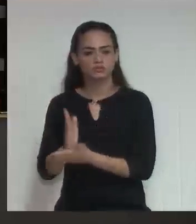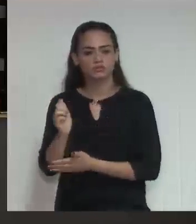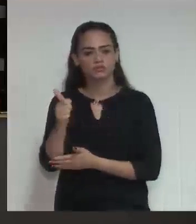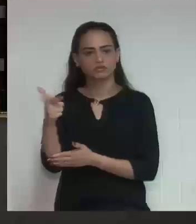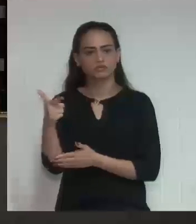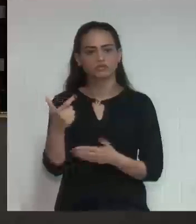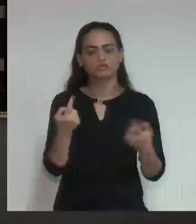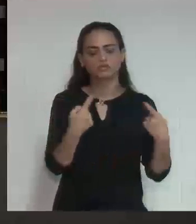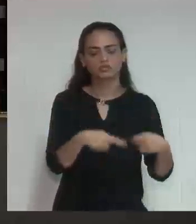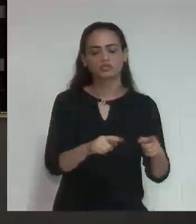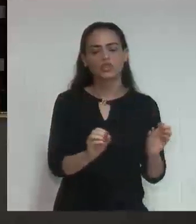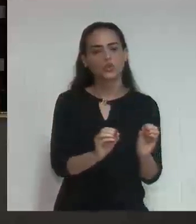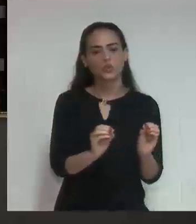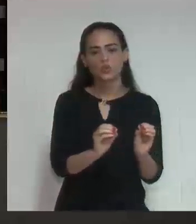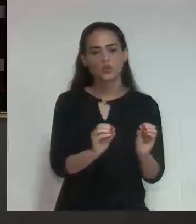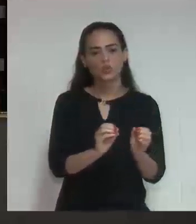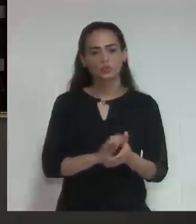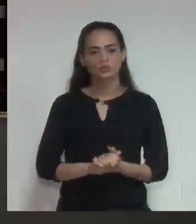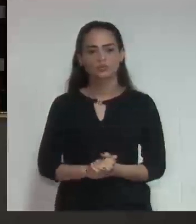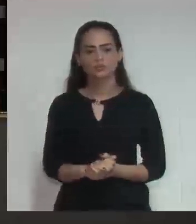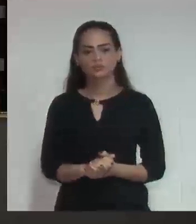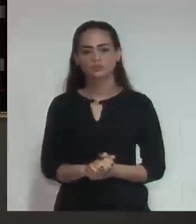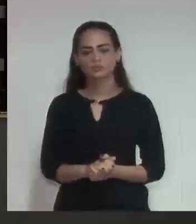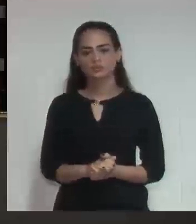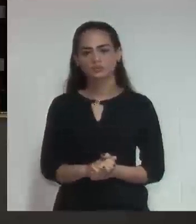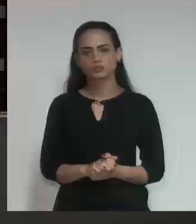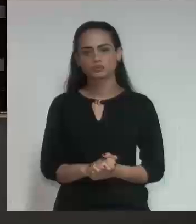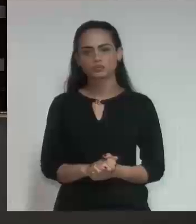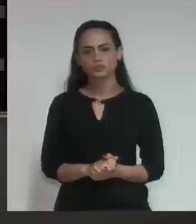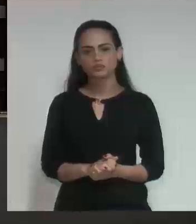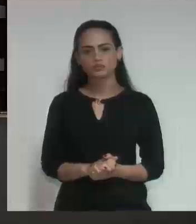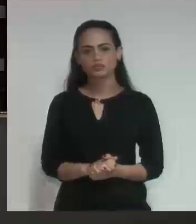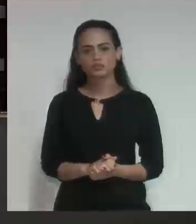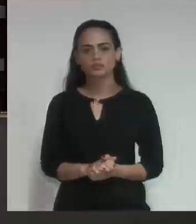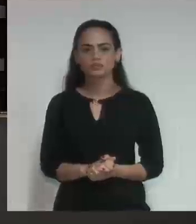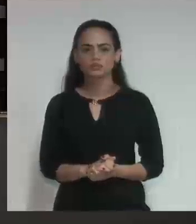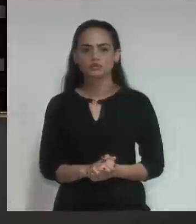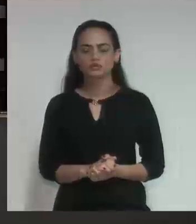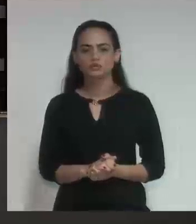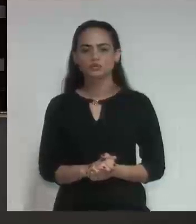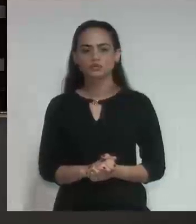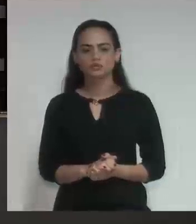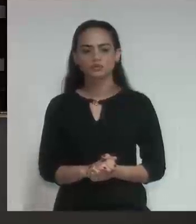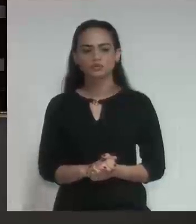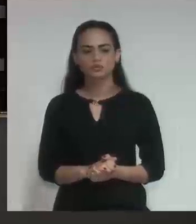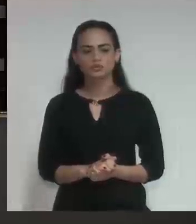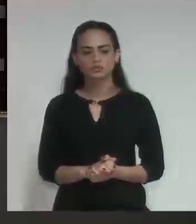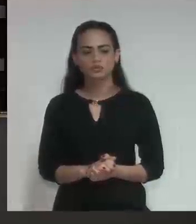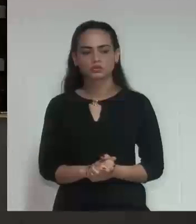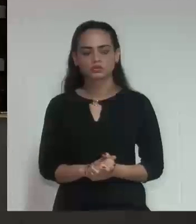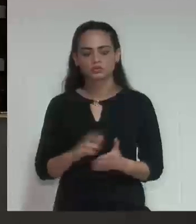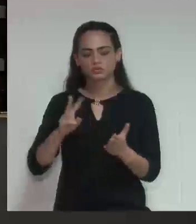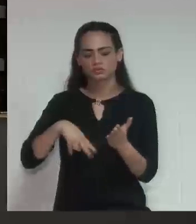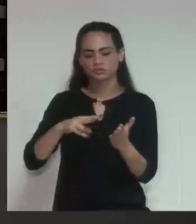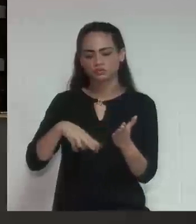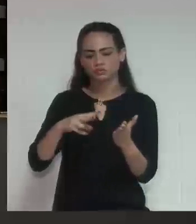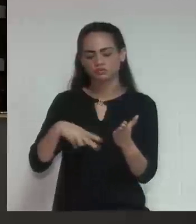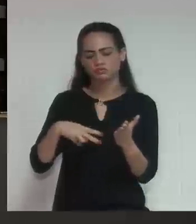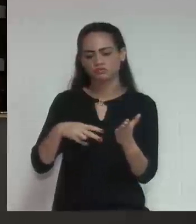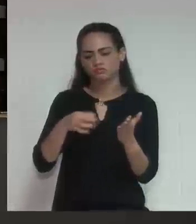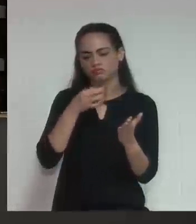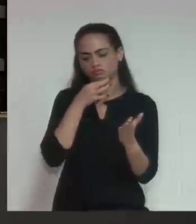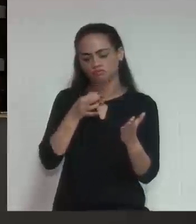favoráveis e nenhum em contrário. Solicito a dispensa da leitura das